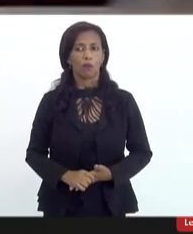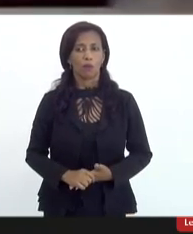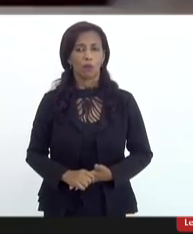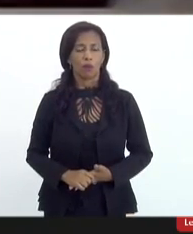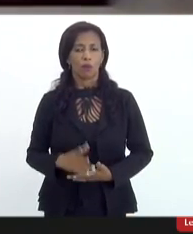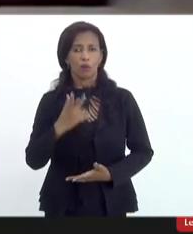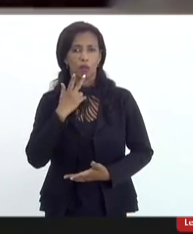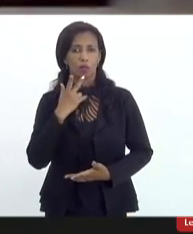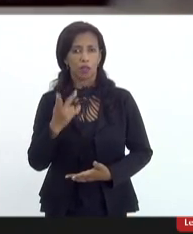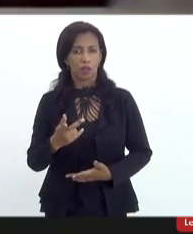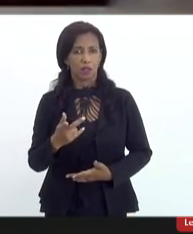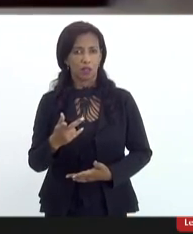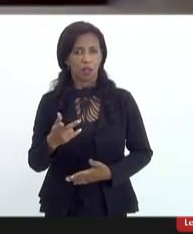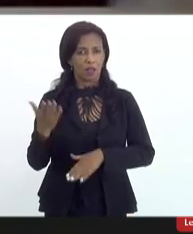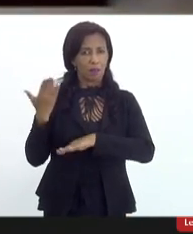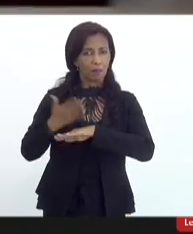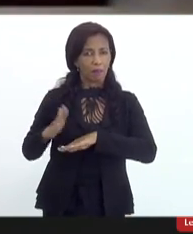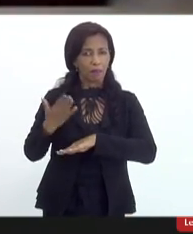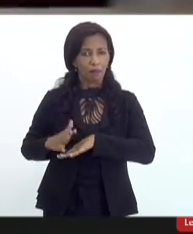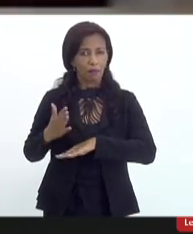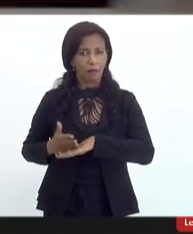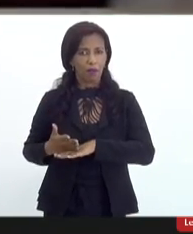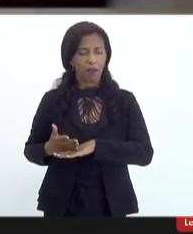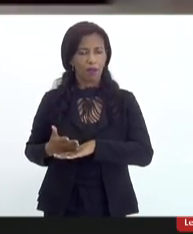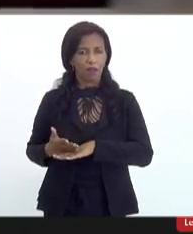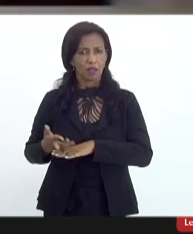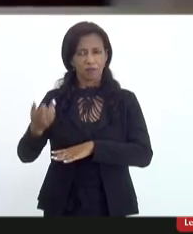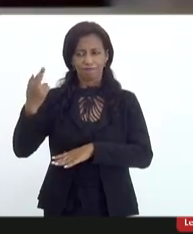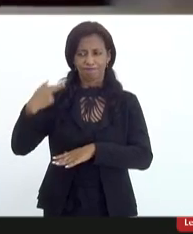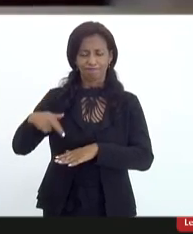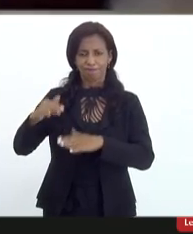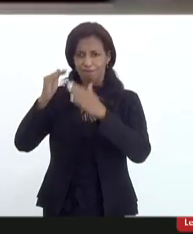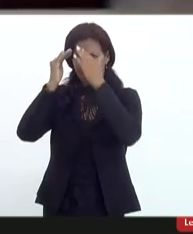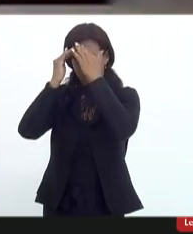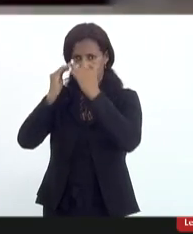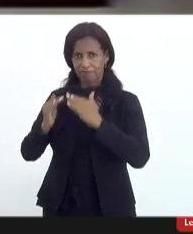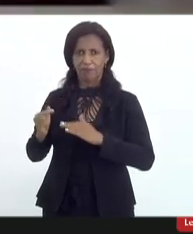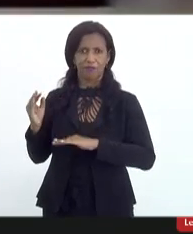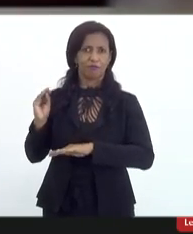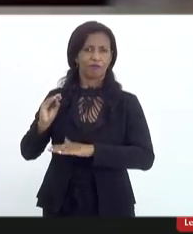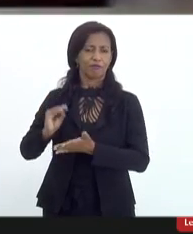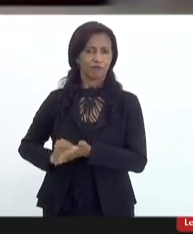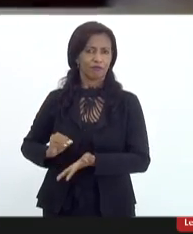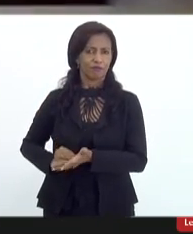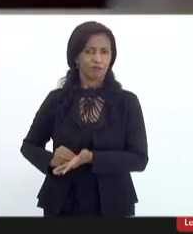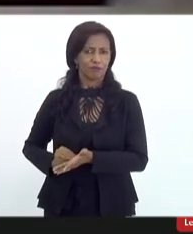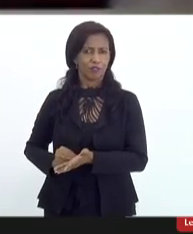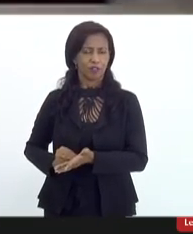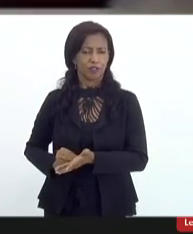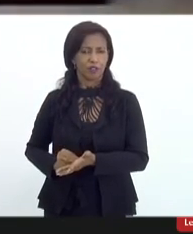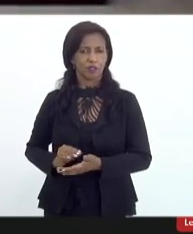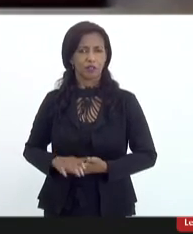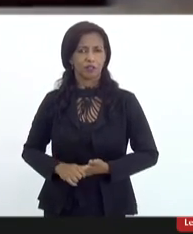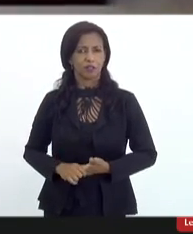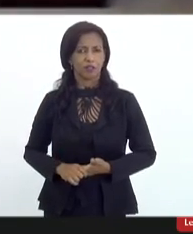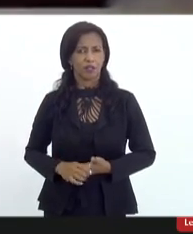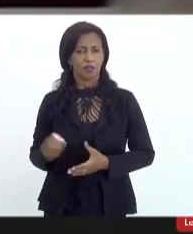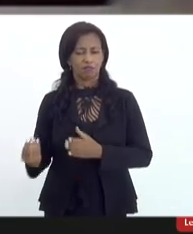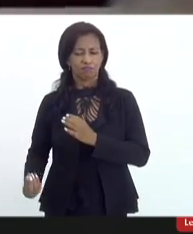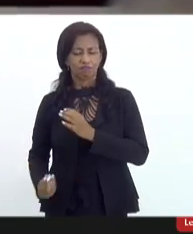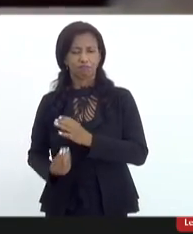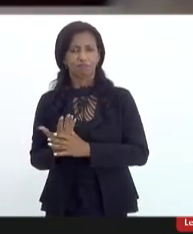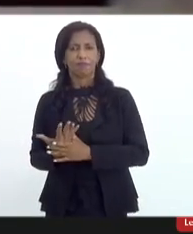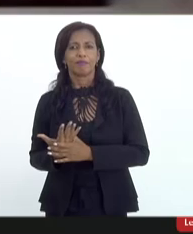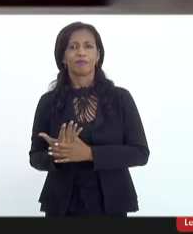que dizia respeito à prática da intolerância religiosa, especificamente, pontualmente, surge